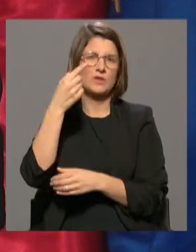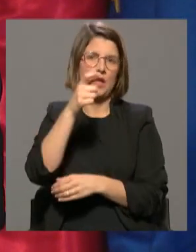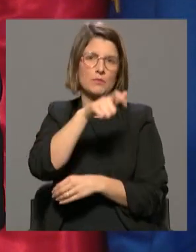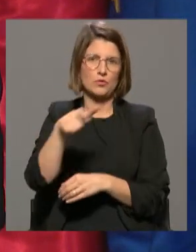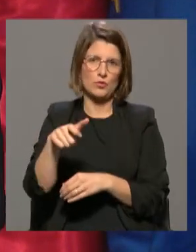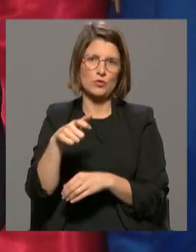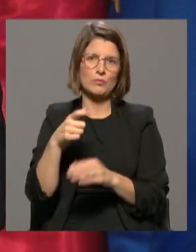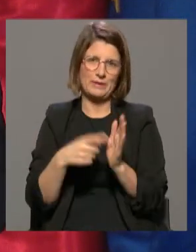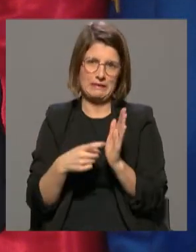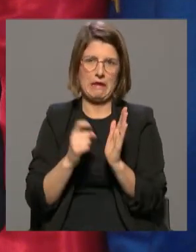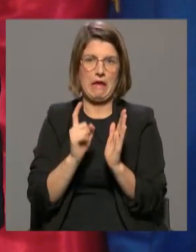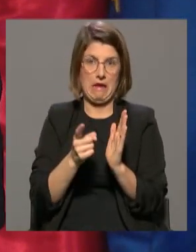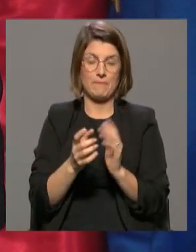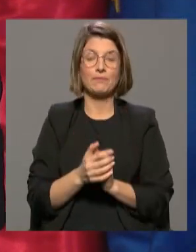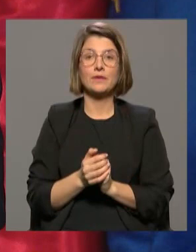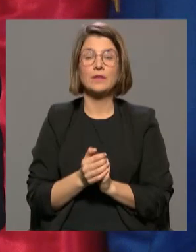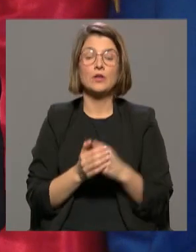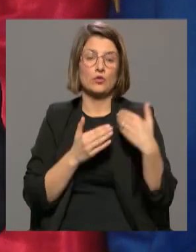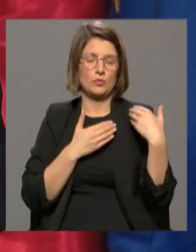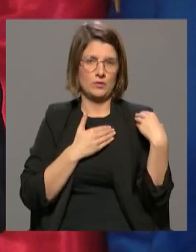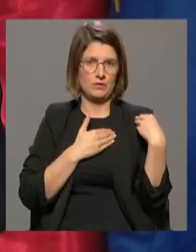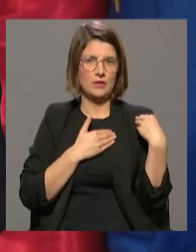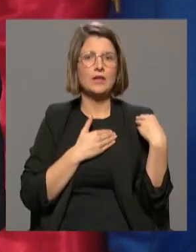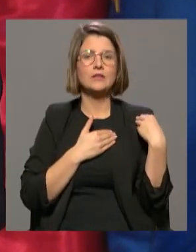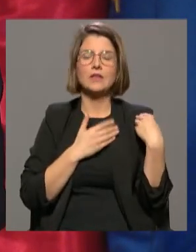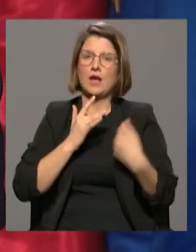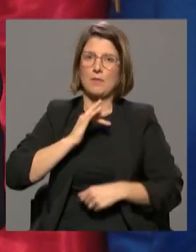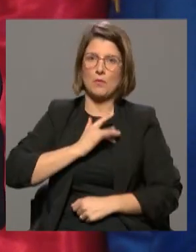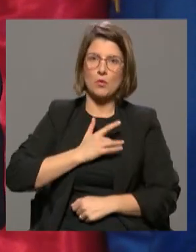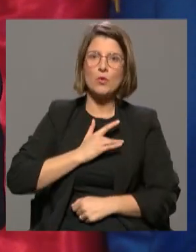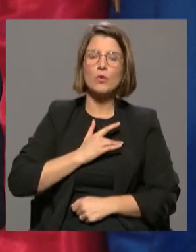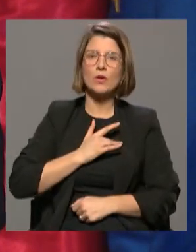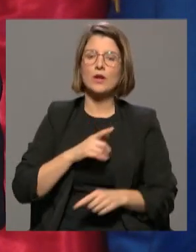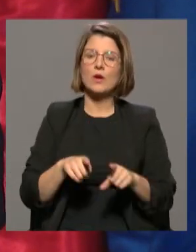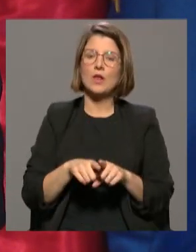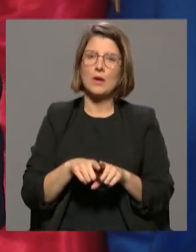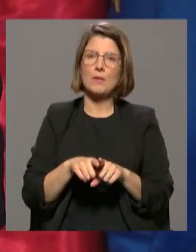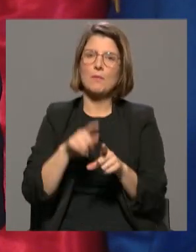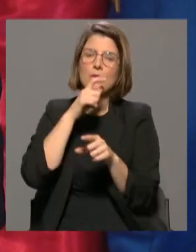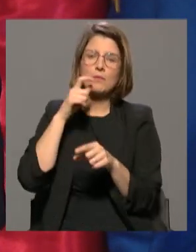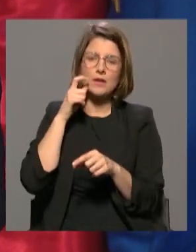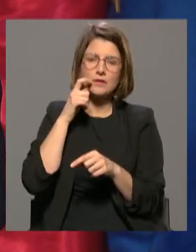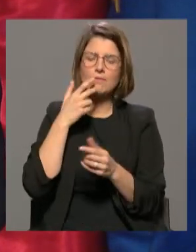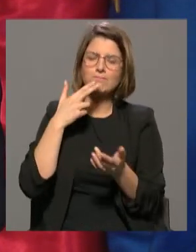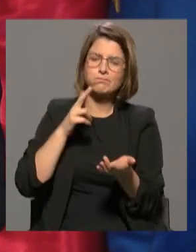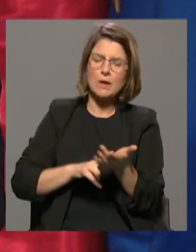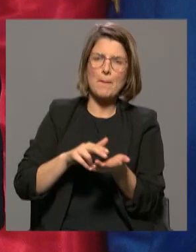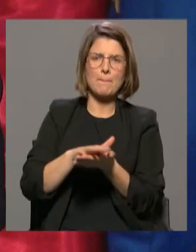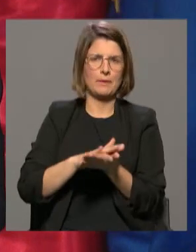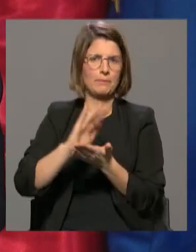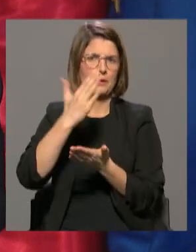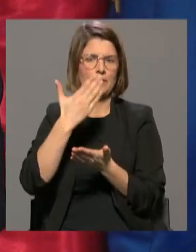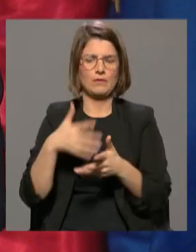frágeis de fazermos da responsabilidade do amor compromissos de essência e de verdade que nos